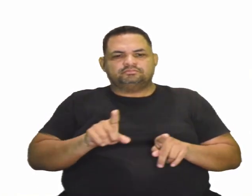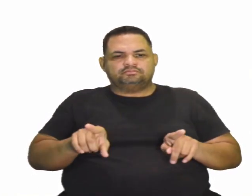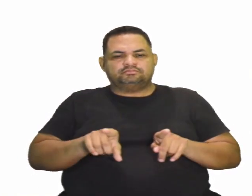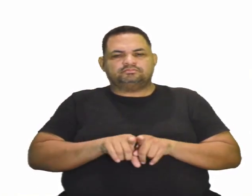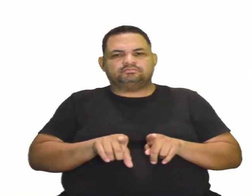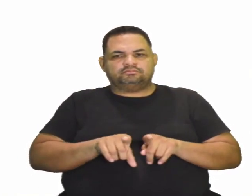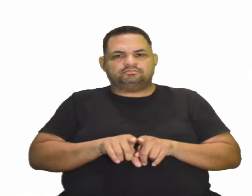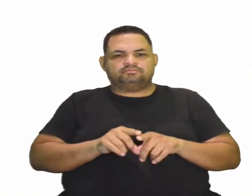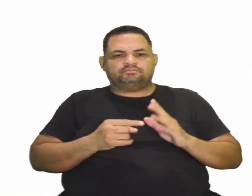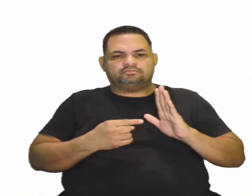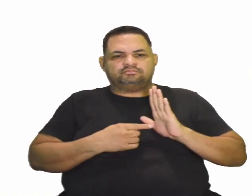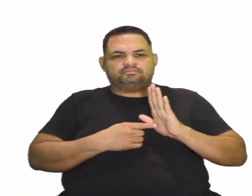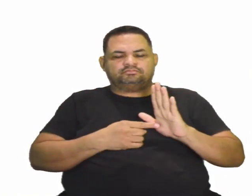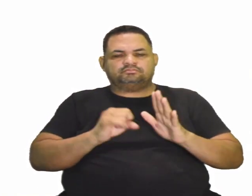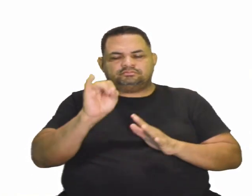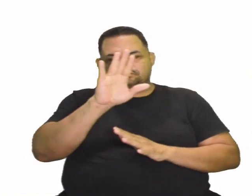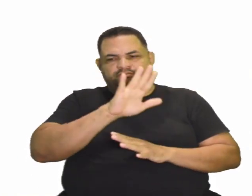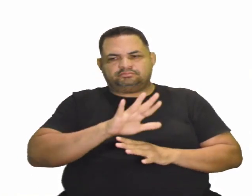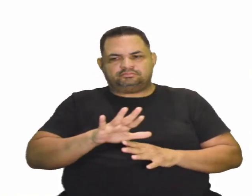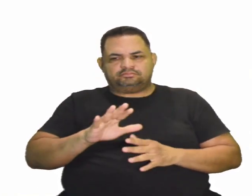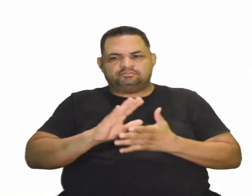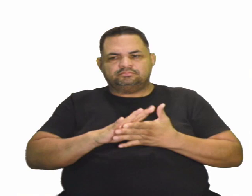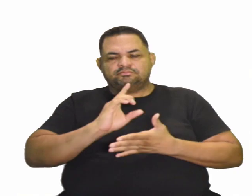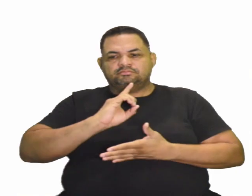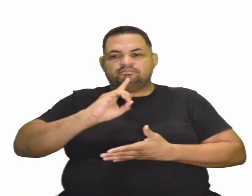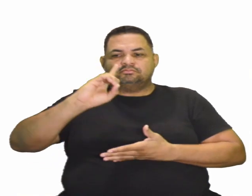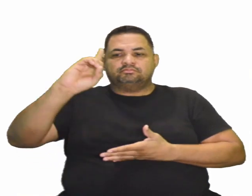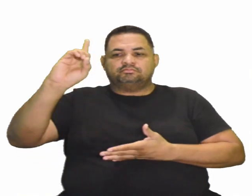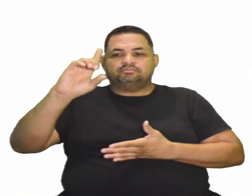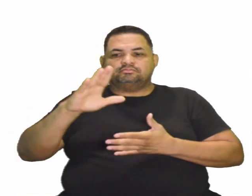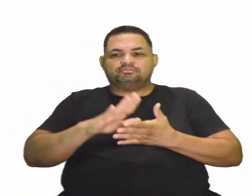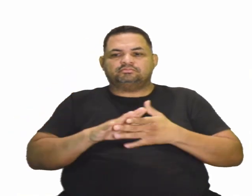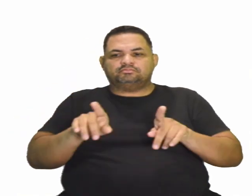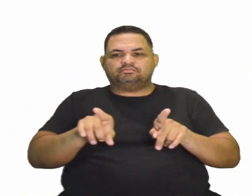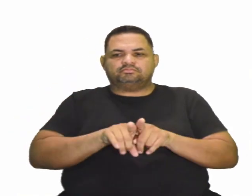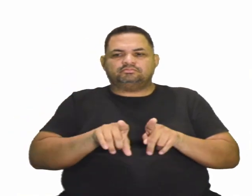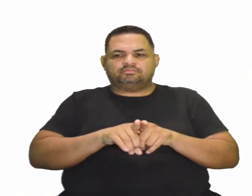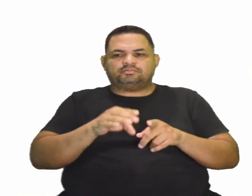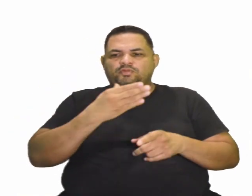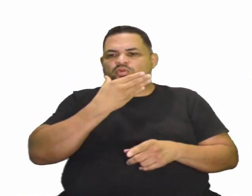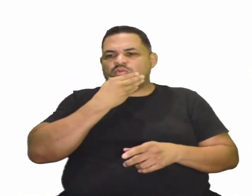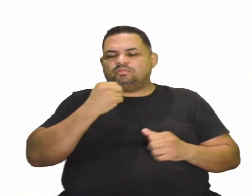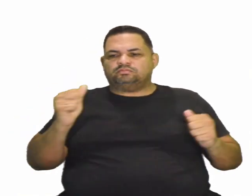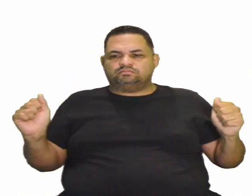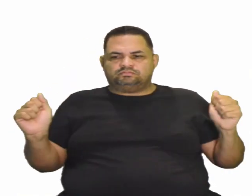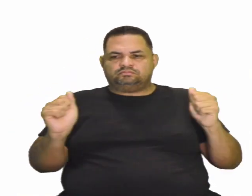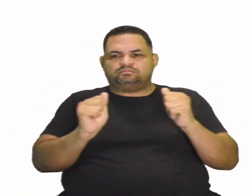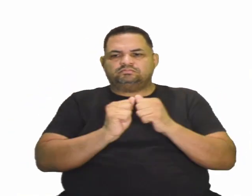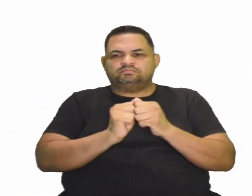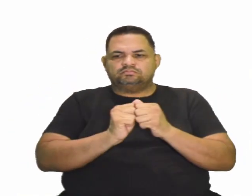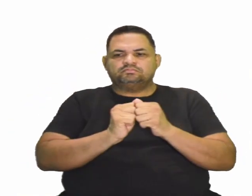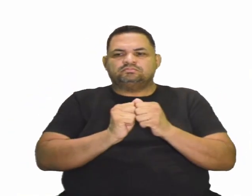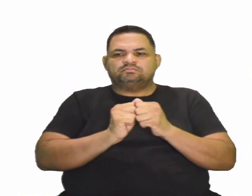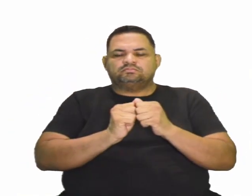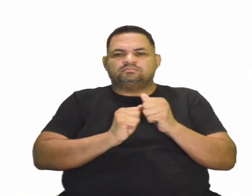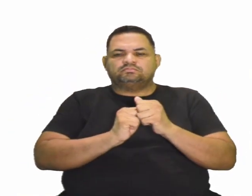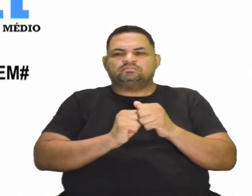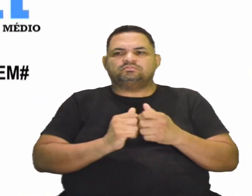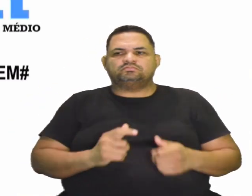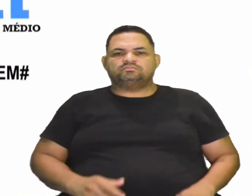que traz ali a imagem de Deus e, ao mesmo tempo, o homem, né? O homem que foi feito por